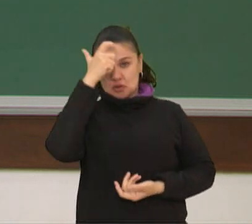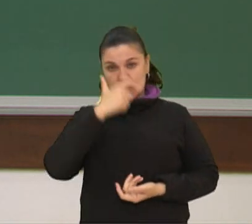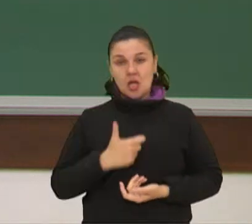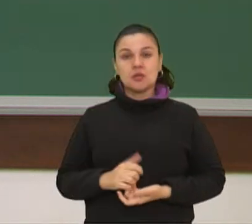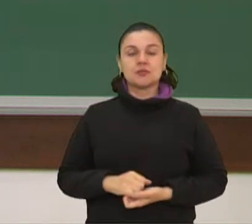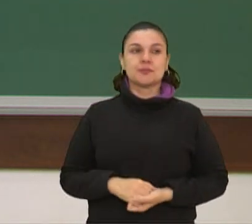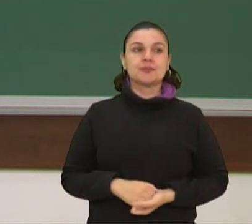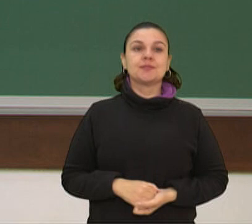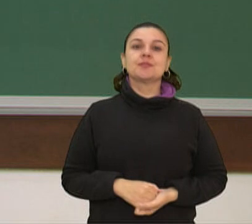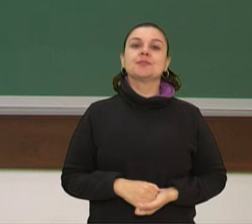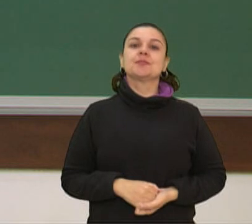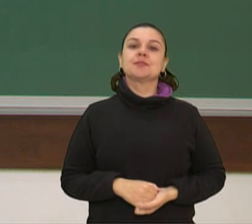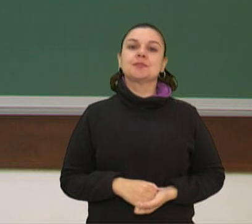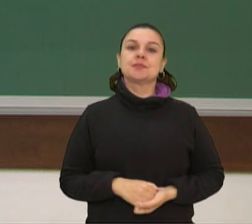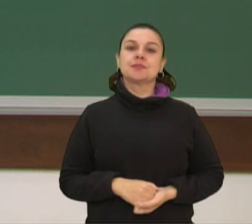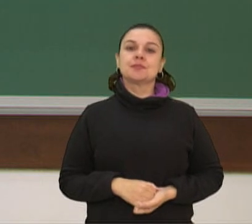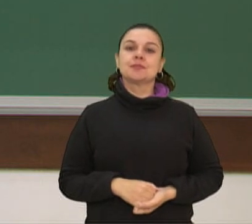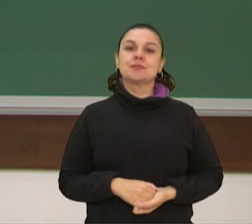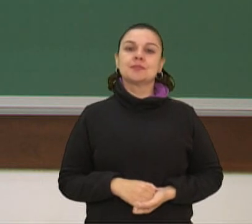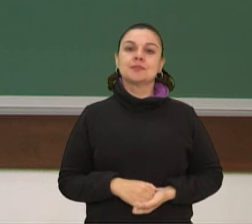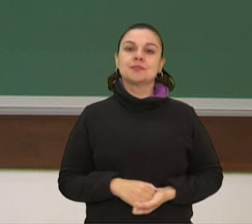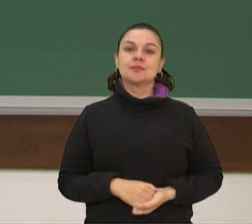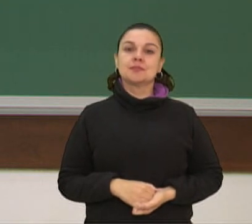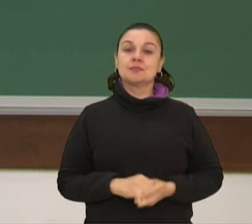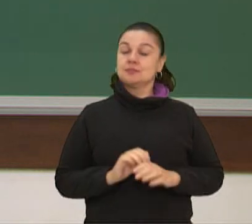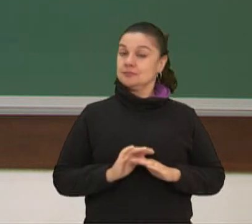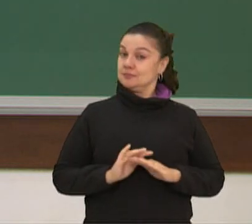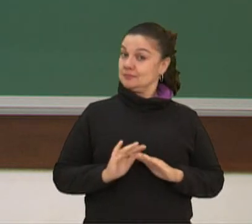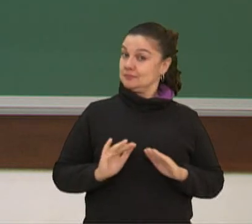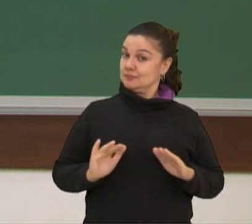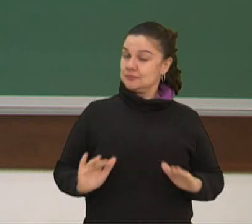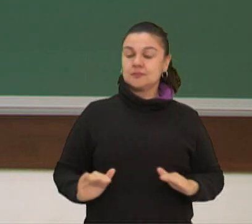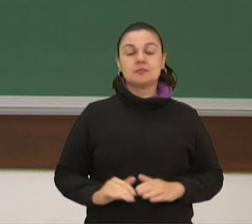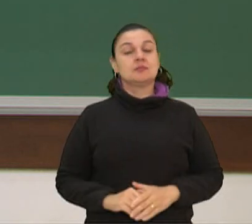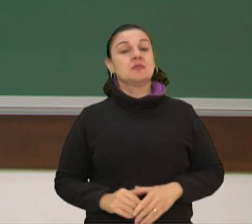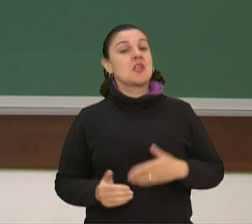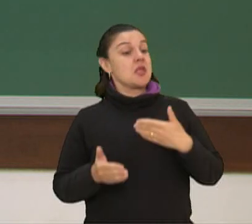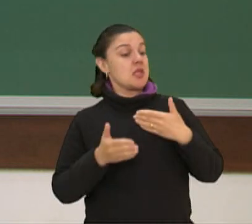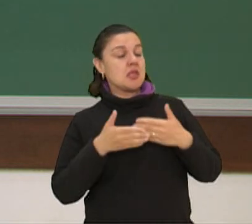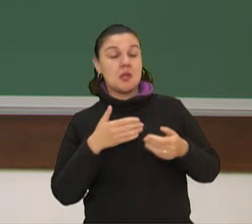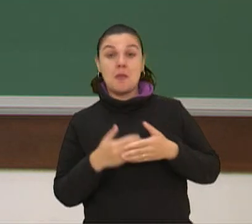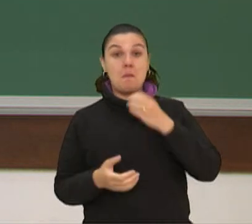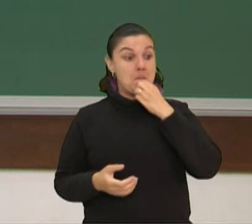disse uma coisa maravilhosa, como é que você reage a ela?